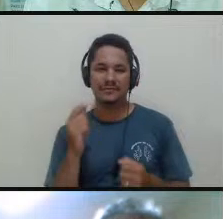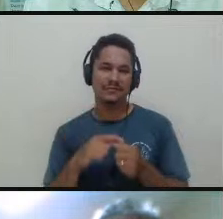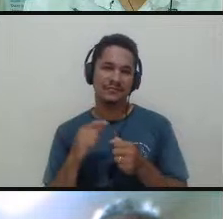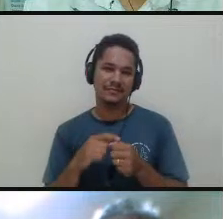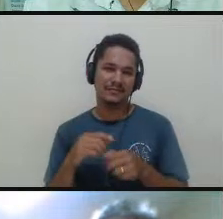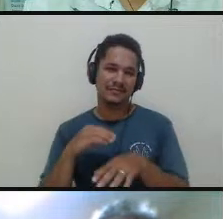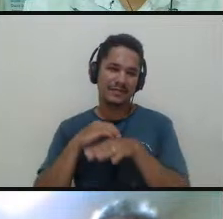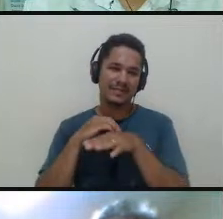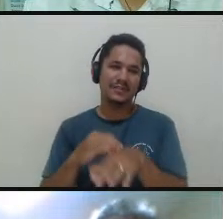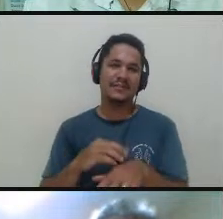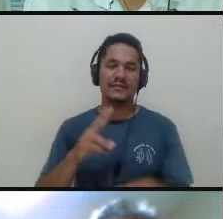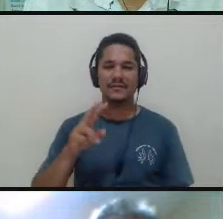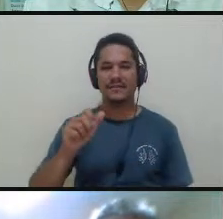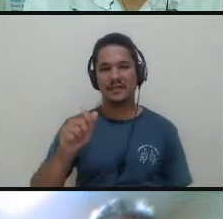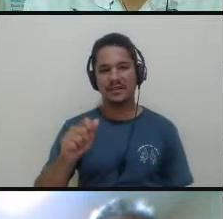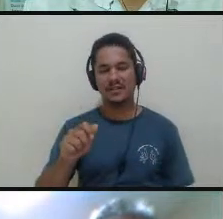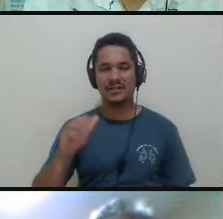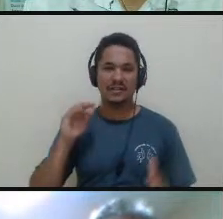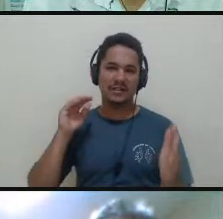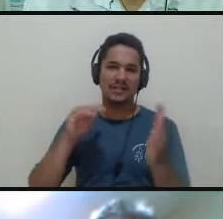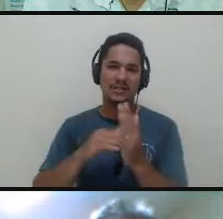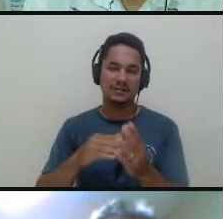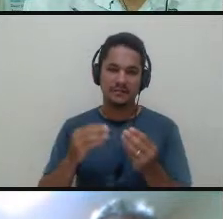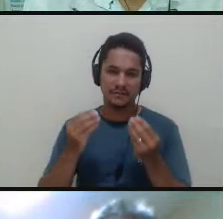essas vagas até você.